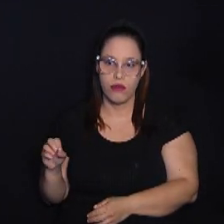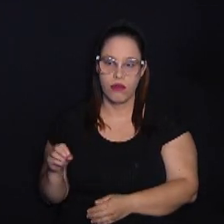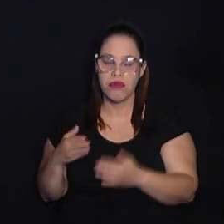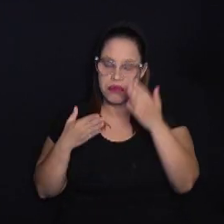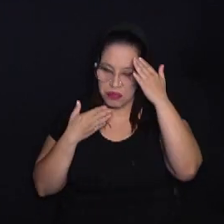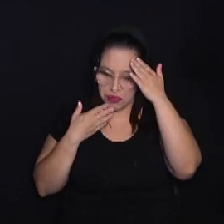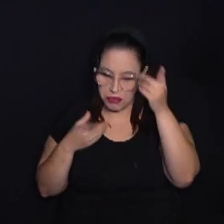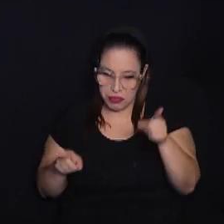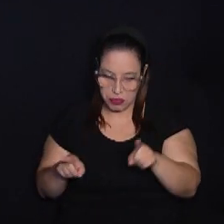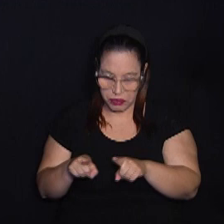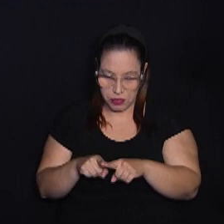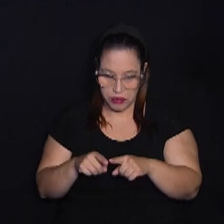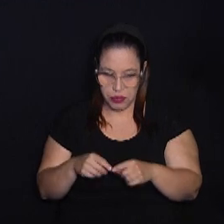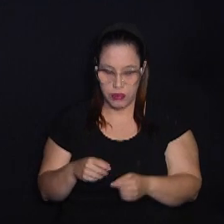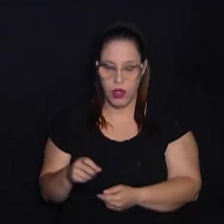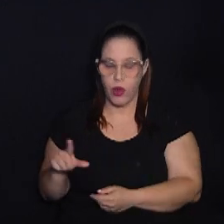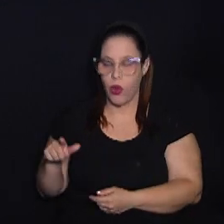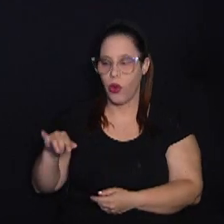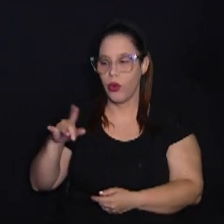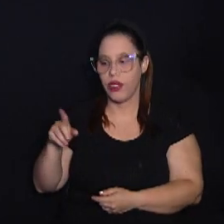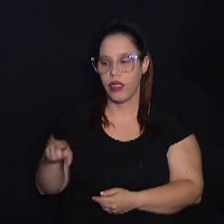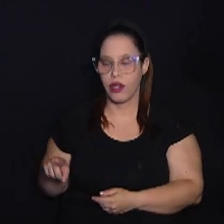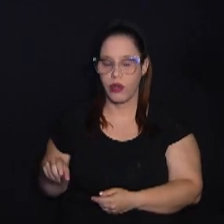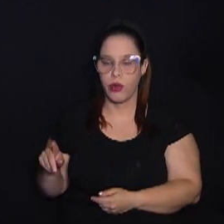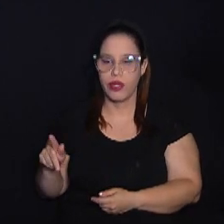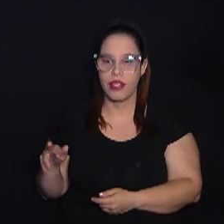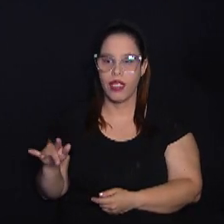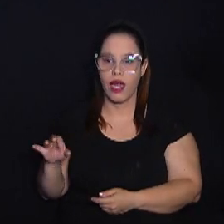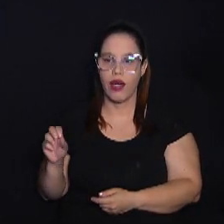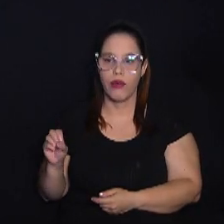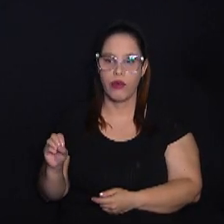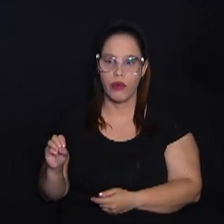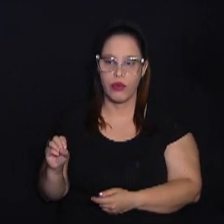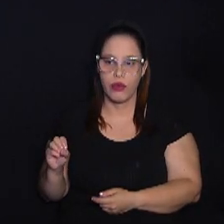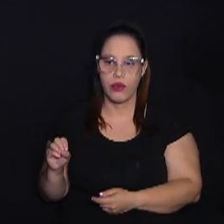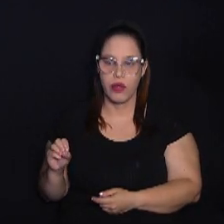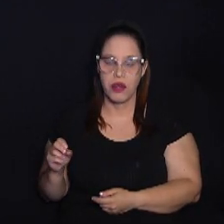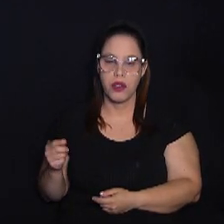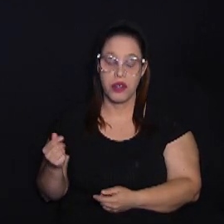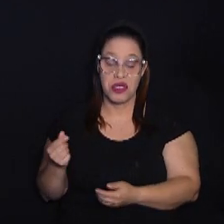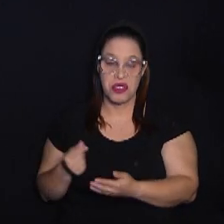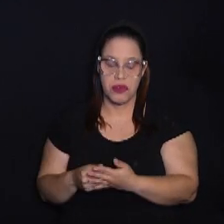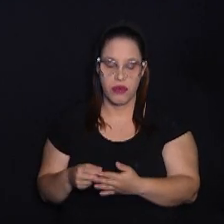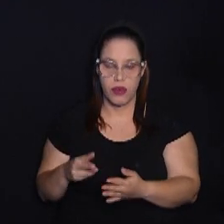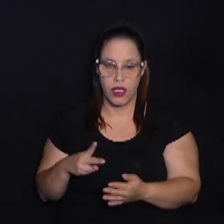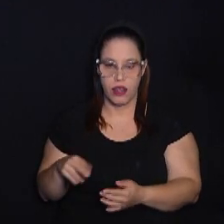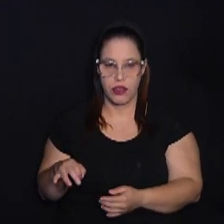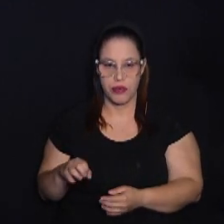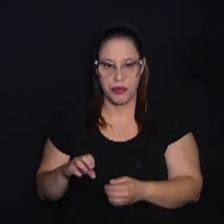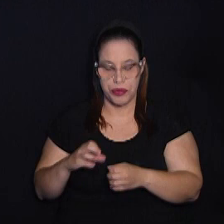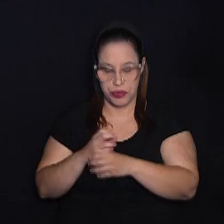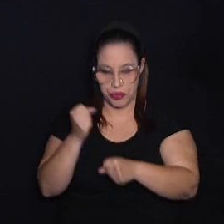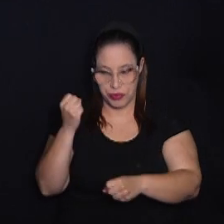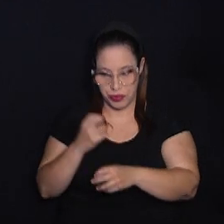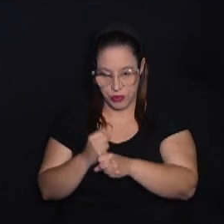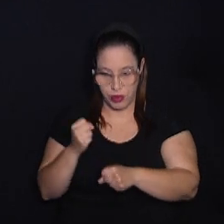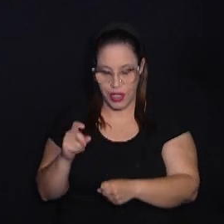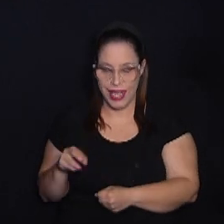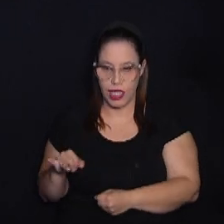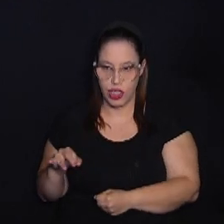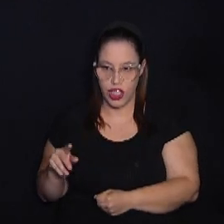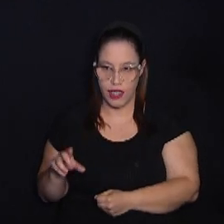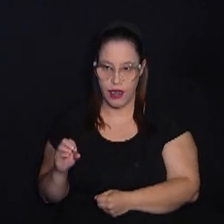Agradecemos também a presença de Luiz Gustavo Souza Oliveira, vice-diretor financeiro do Sindicato dos Contabilistas de São